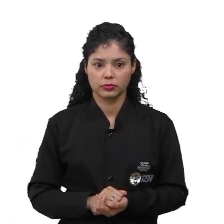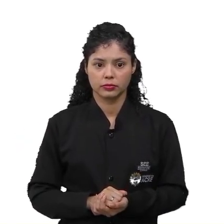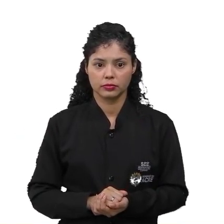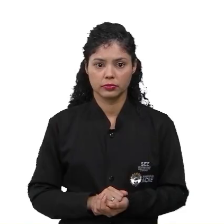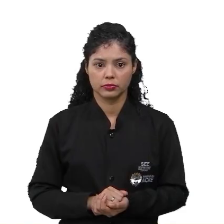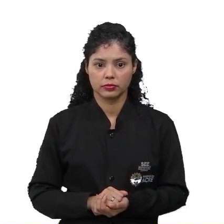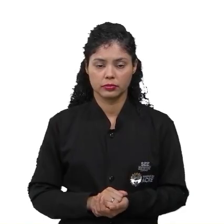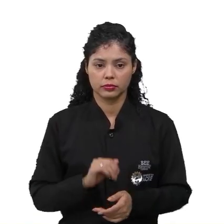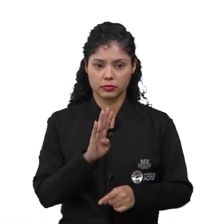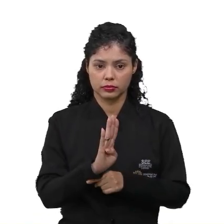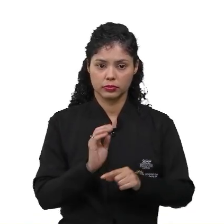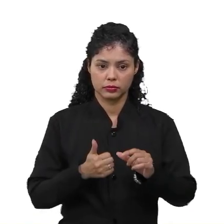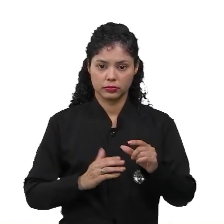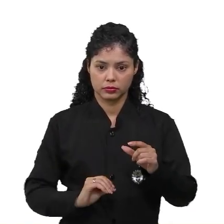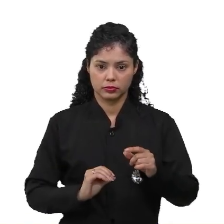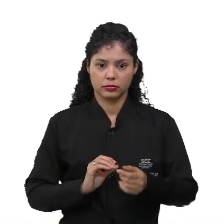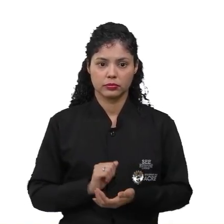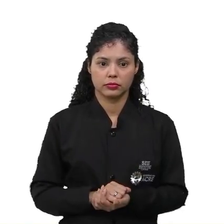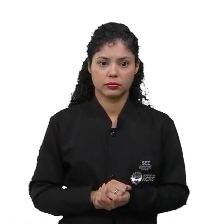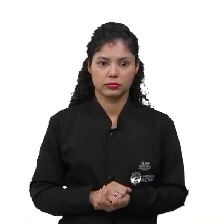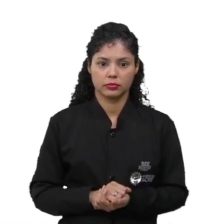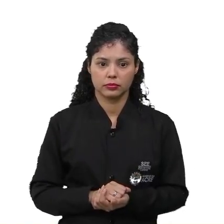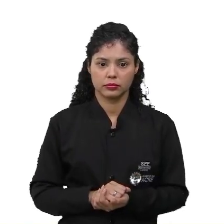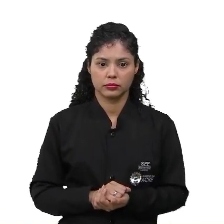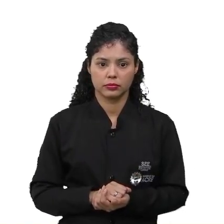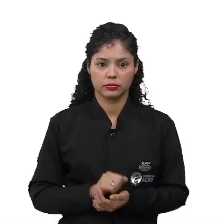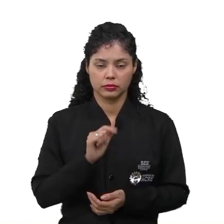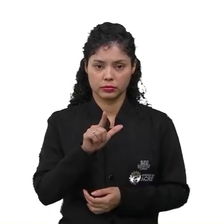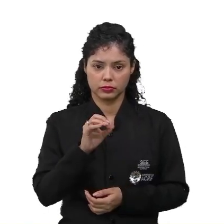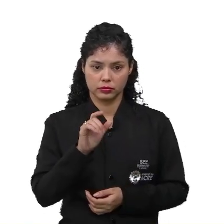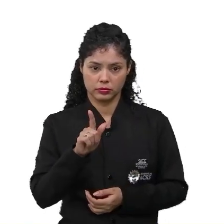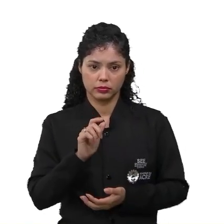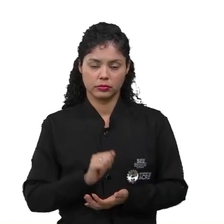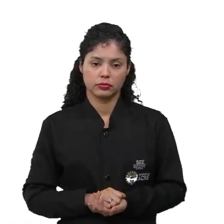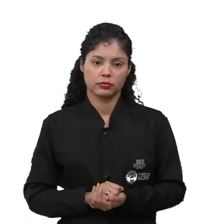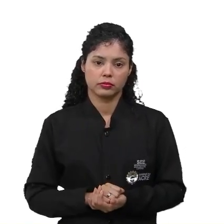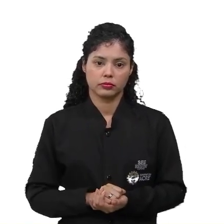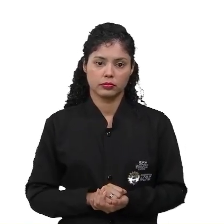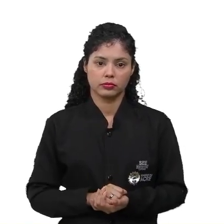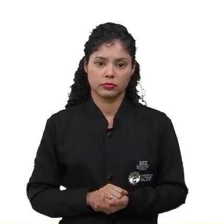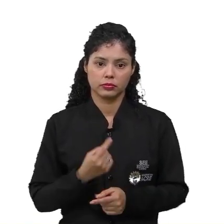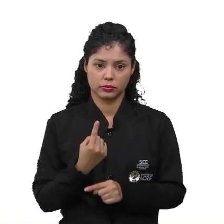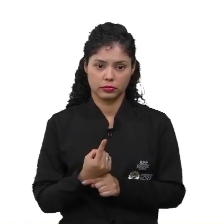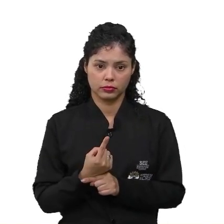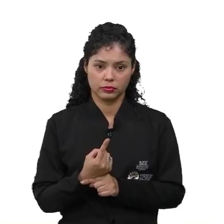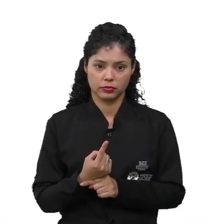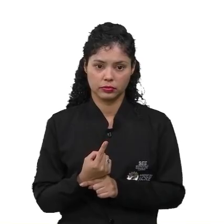log de 4 na base 10 é igual ao log de